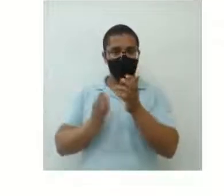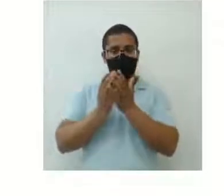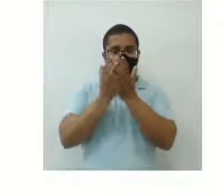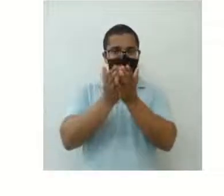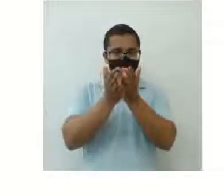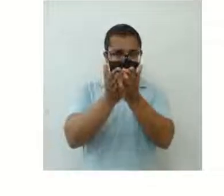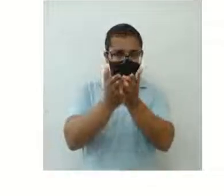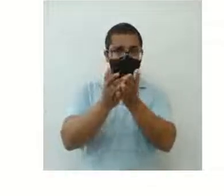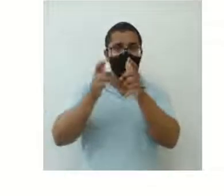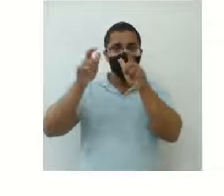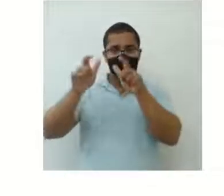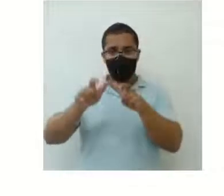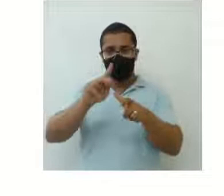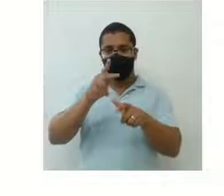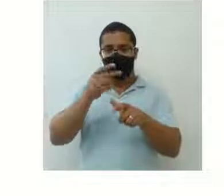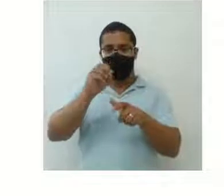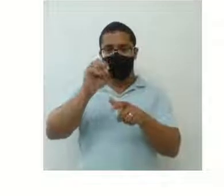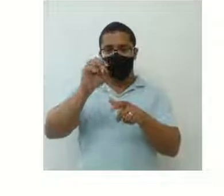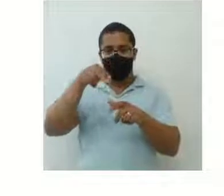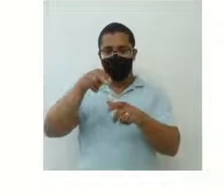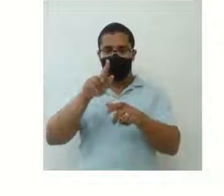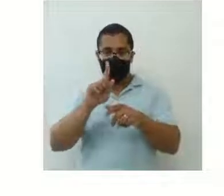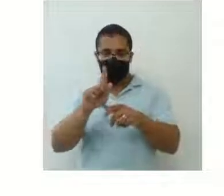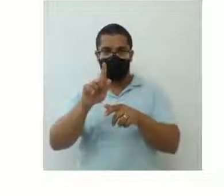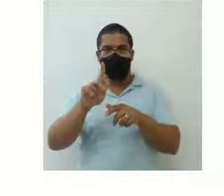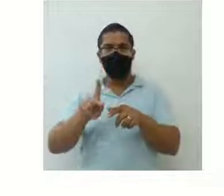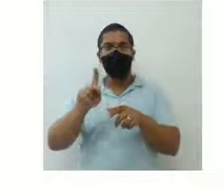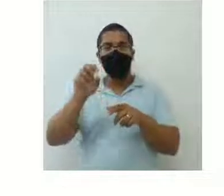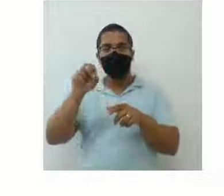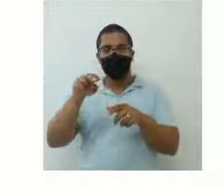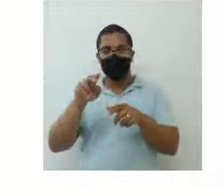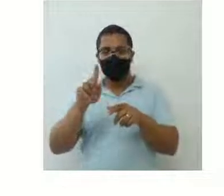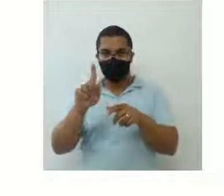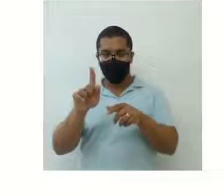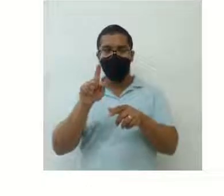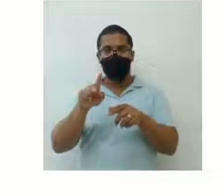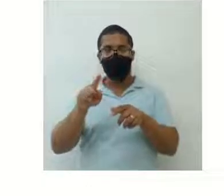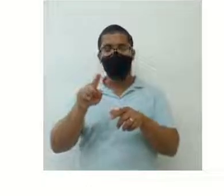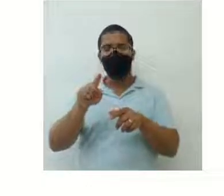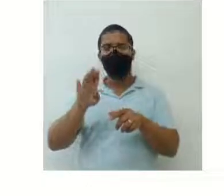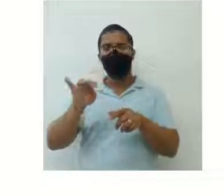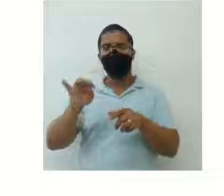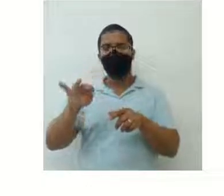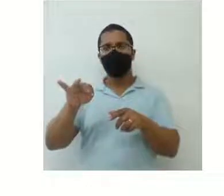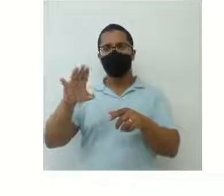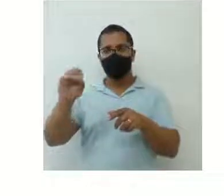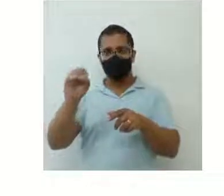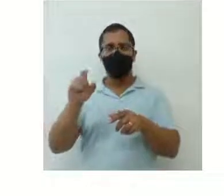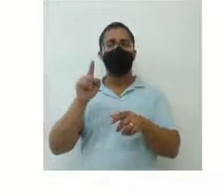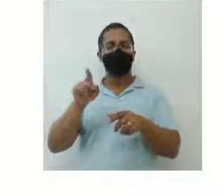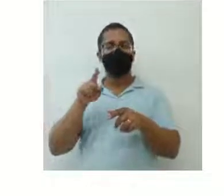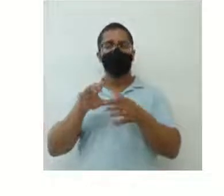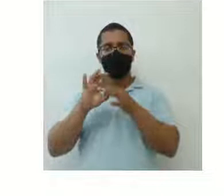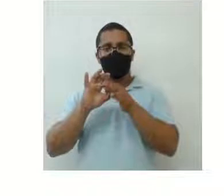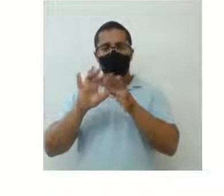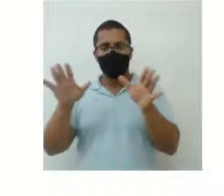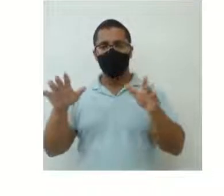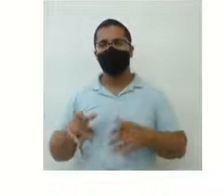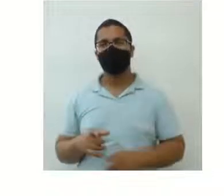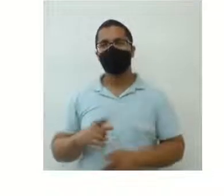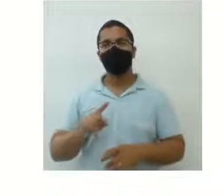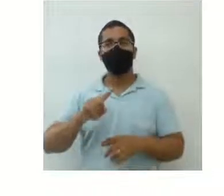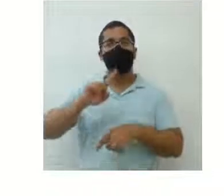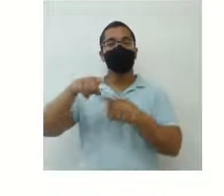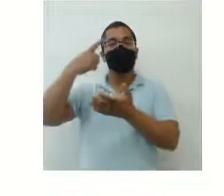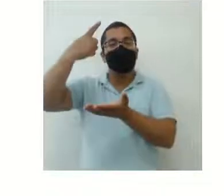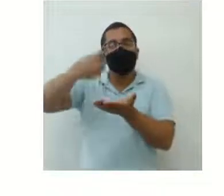Kong aos britânicos. Veio o tratado de Tientsin, né? Tientsin, que